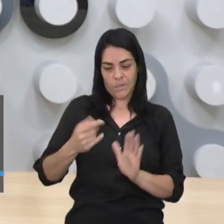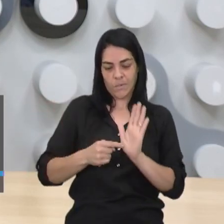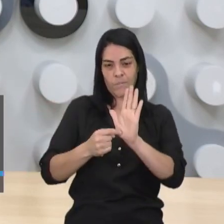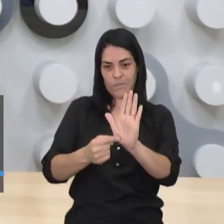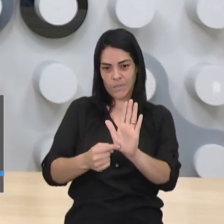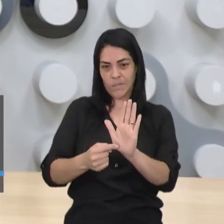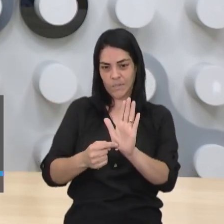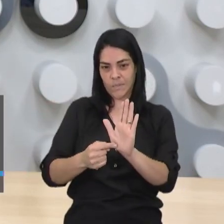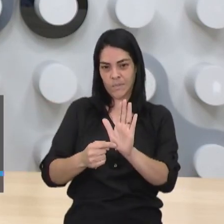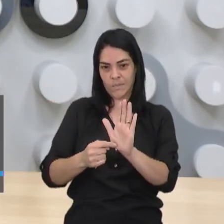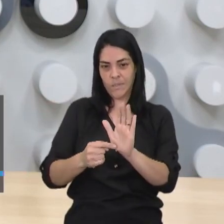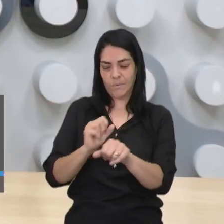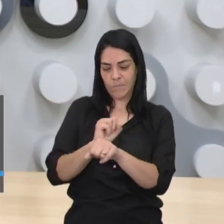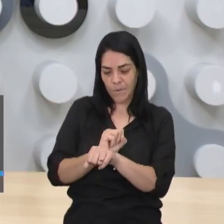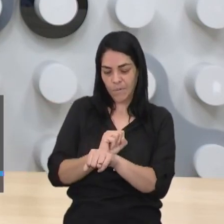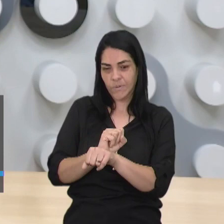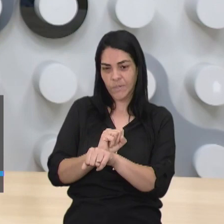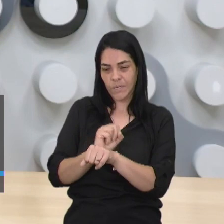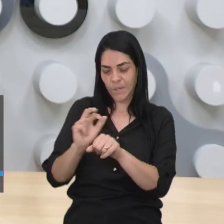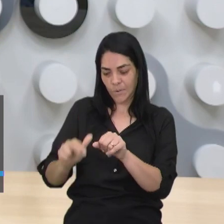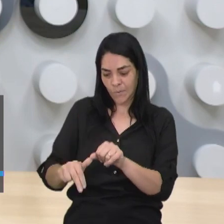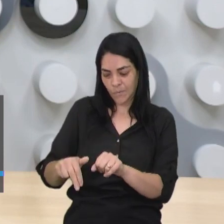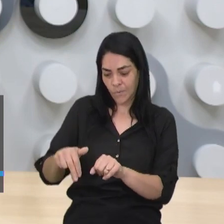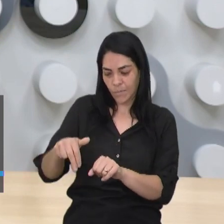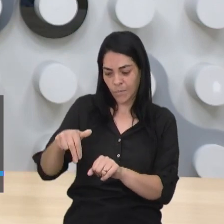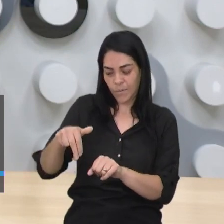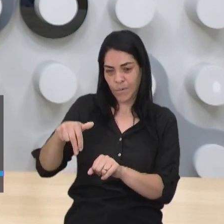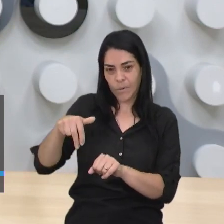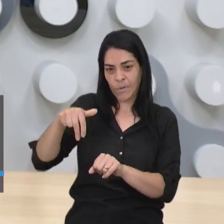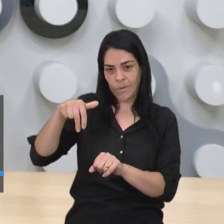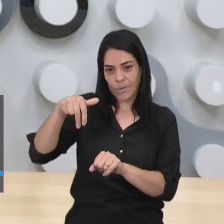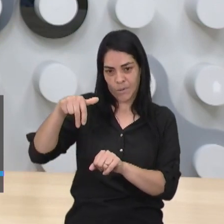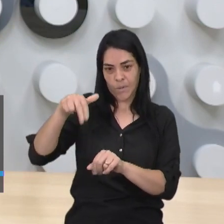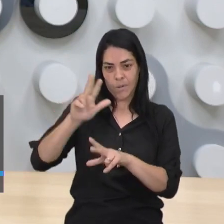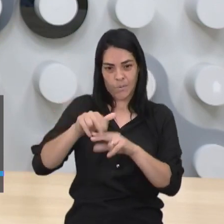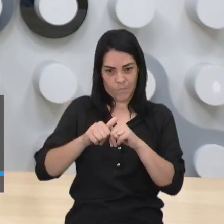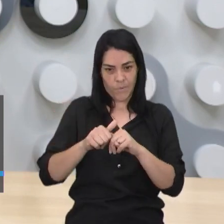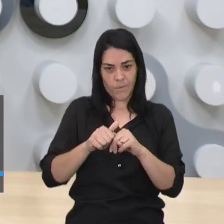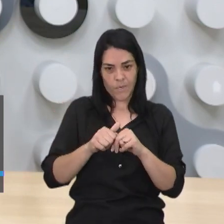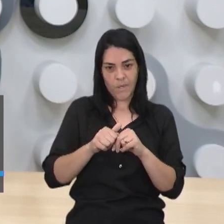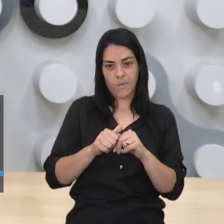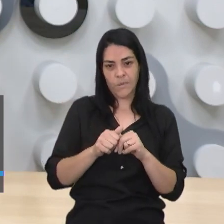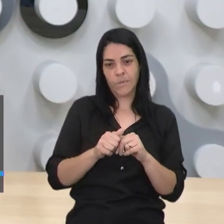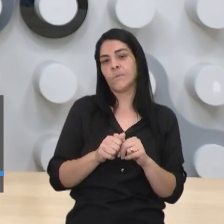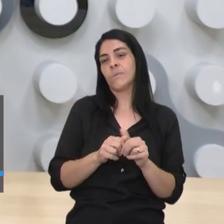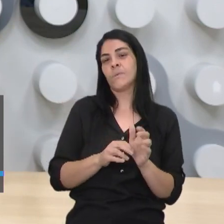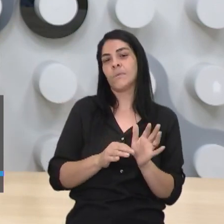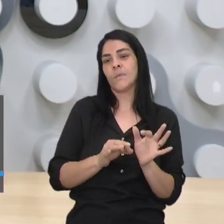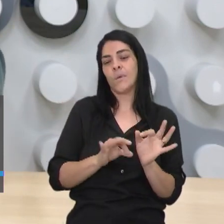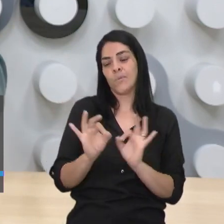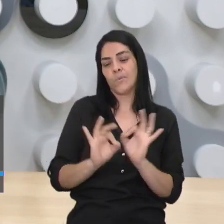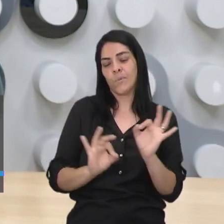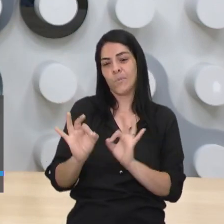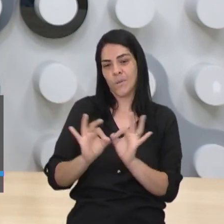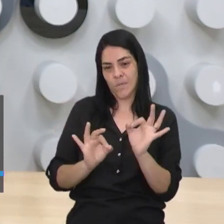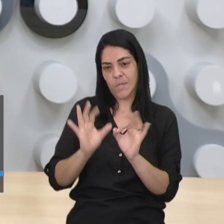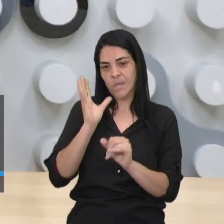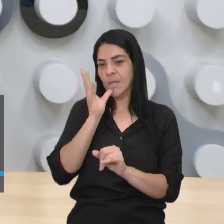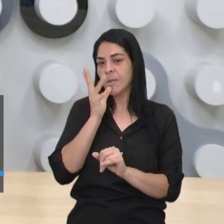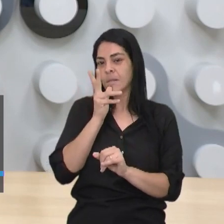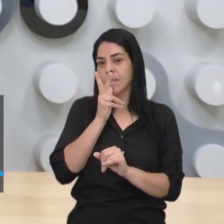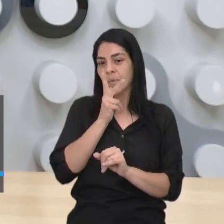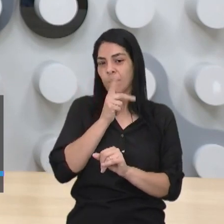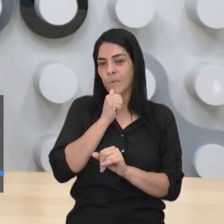ser pausado, essa subida, por conta do processo de descompressão. Então, ela é mais demorada a